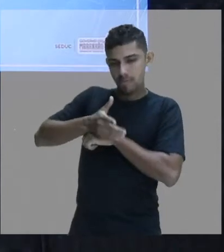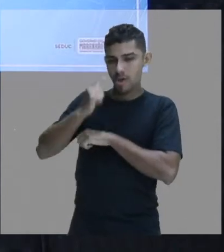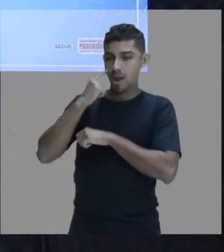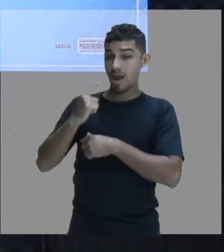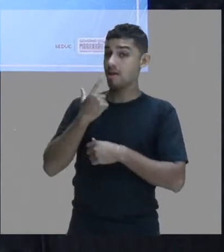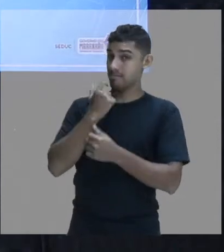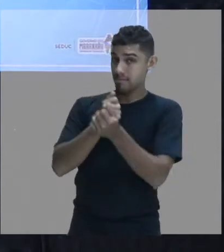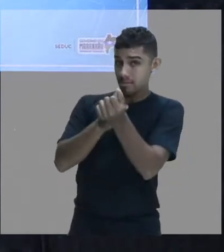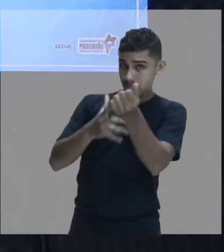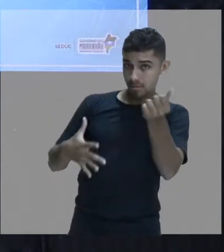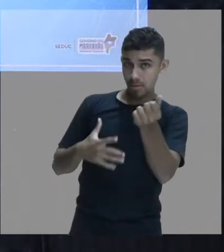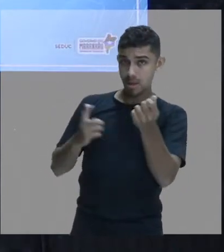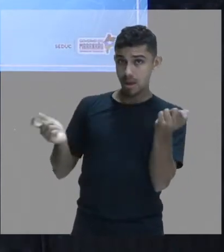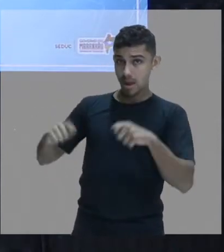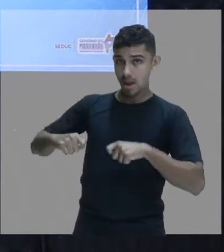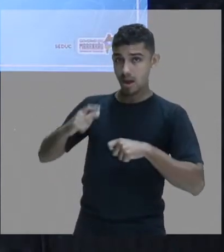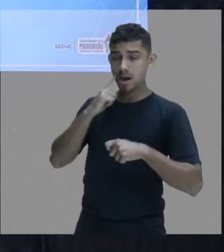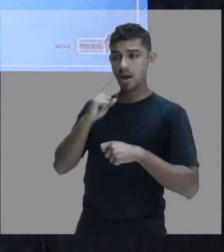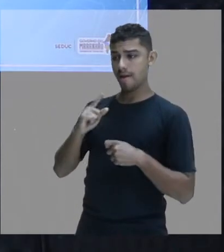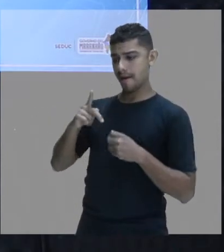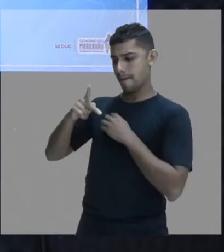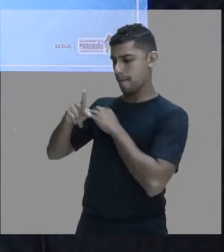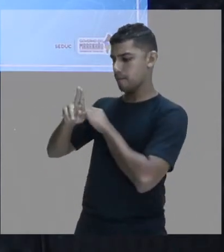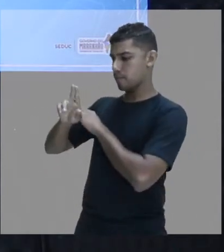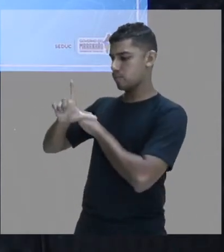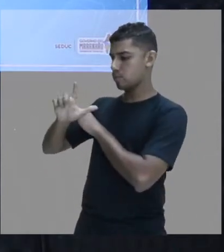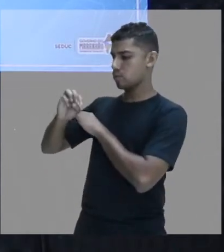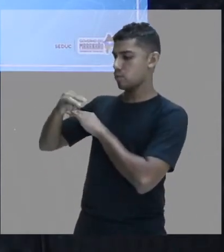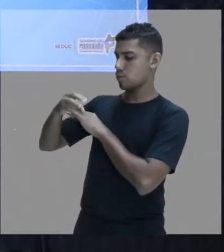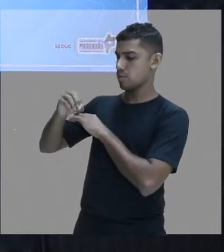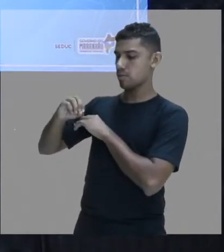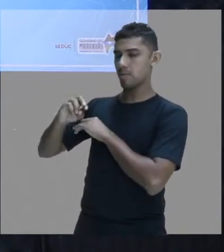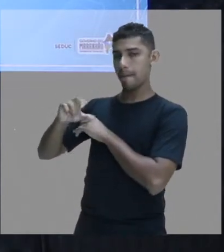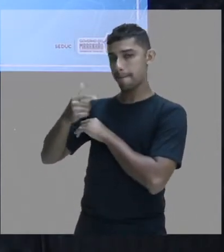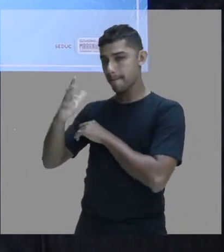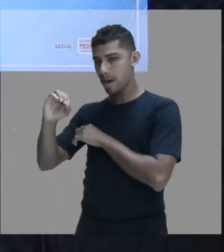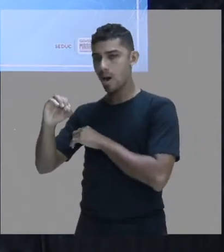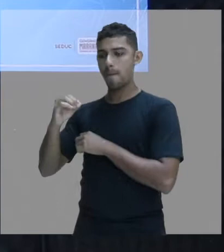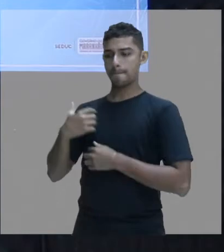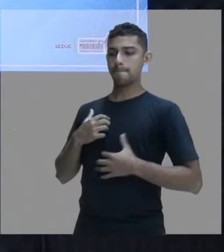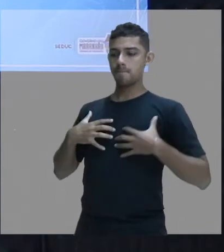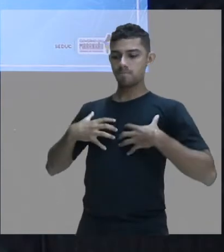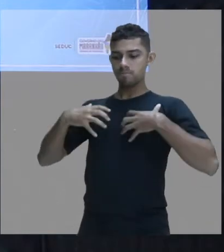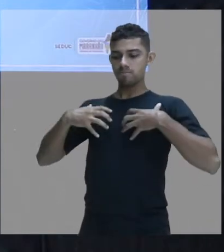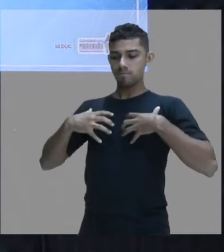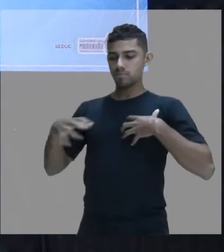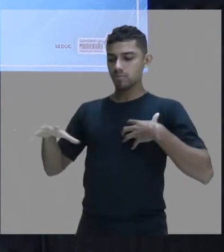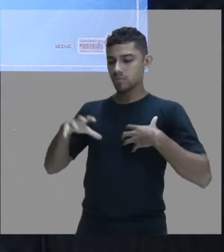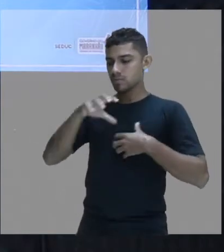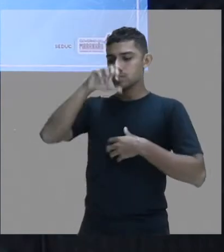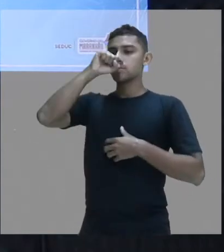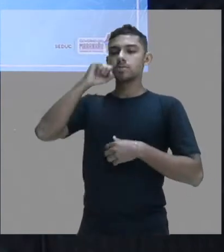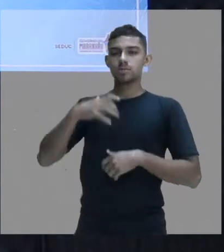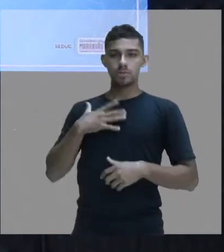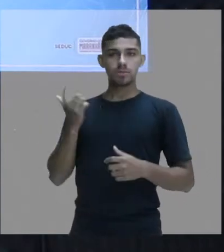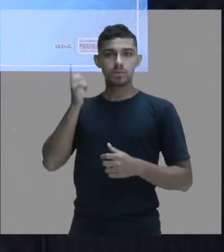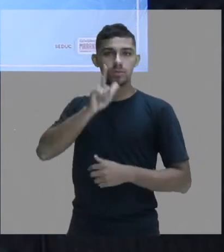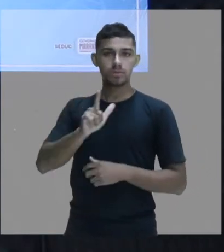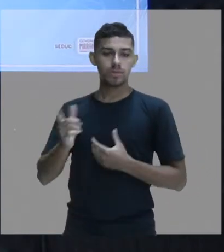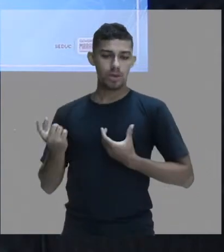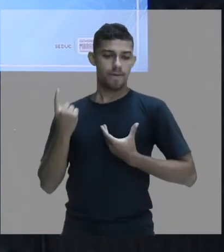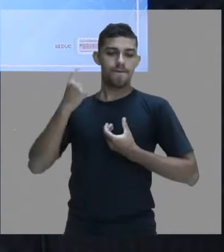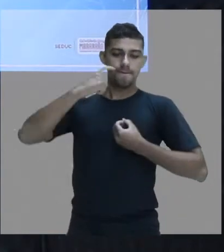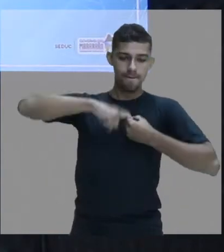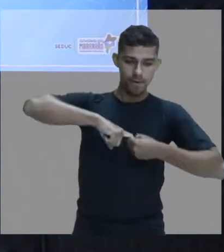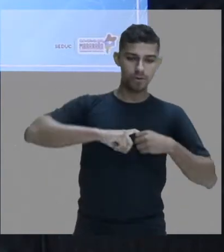ele através da artéria pulmonar vai para os pulmões, onde o sangue vem rico em oxigênio, retorna ao coração pelo átrio